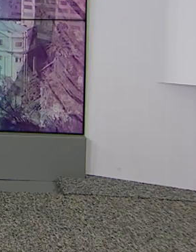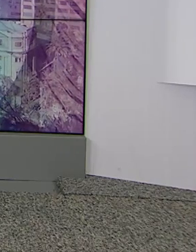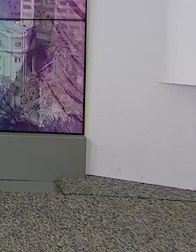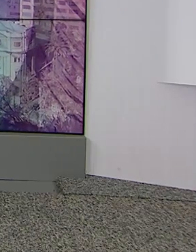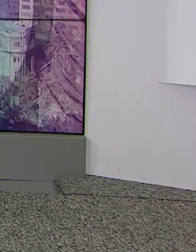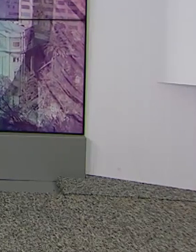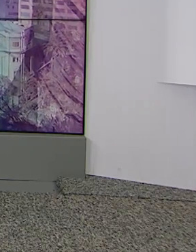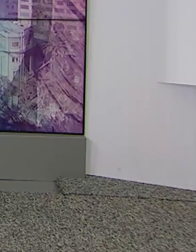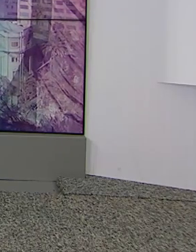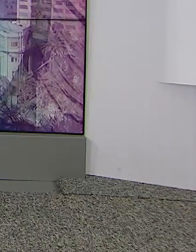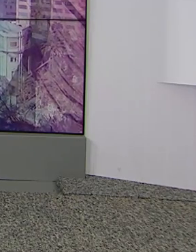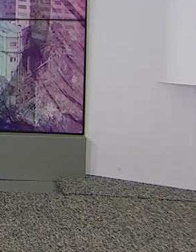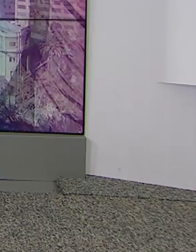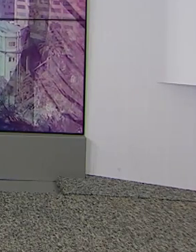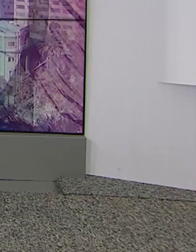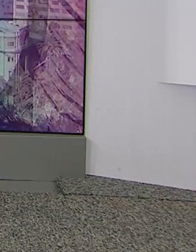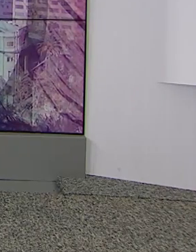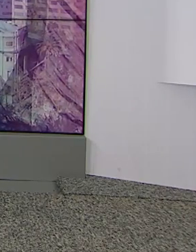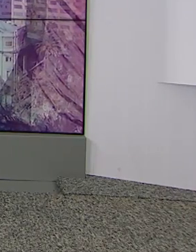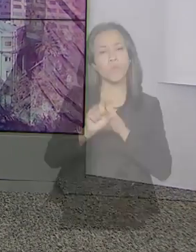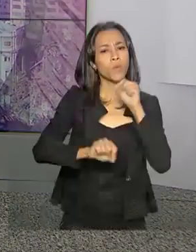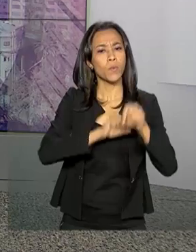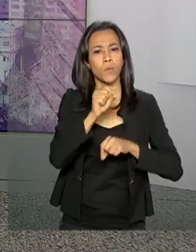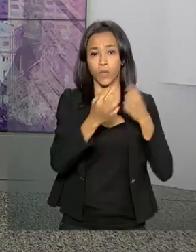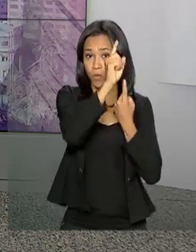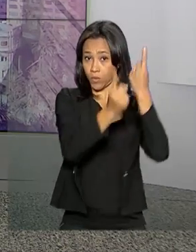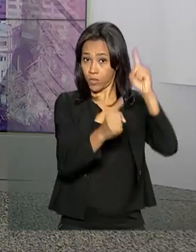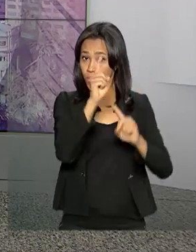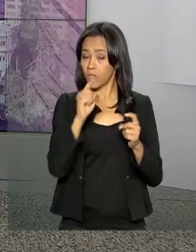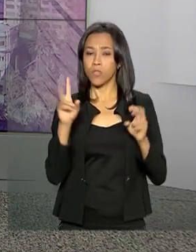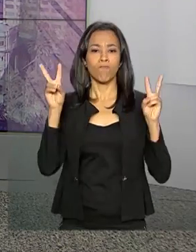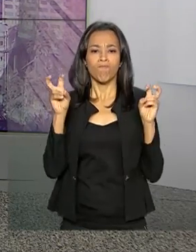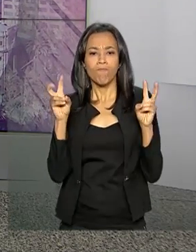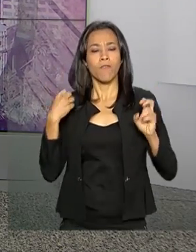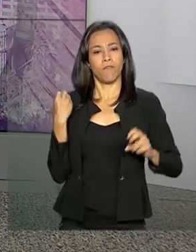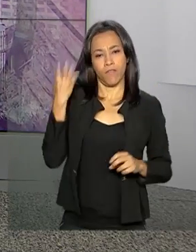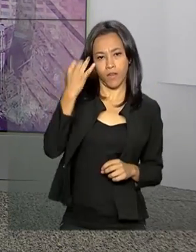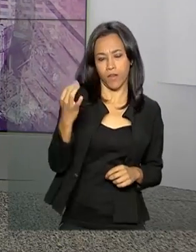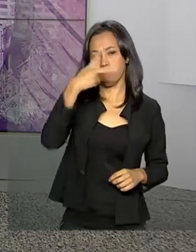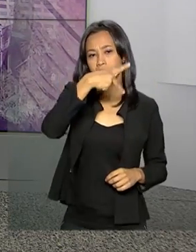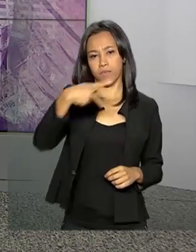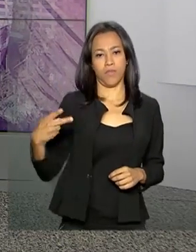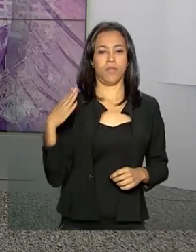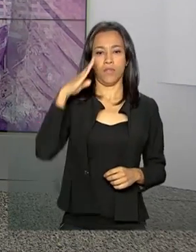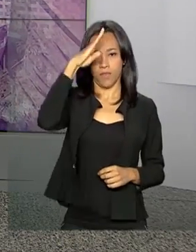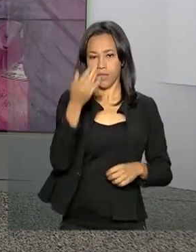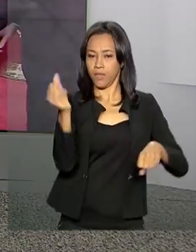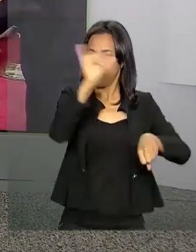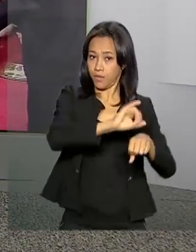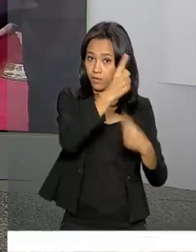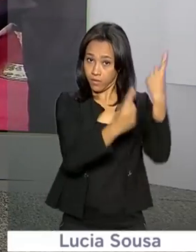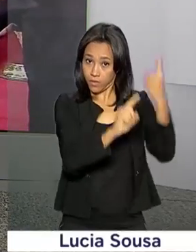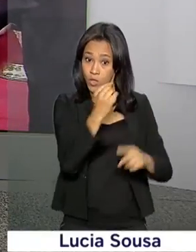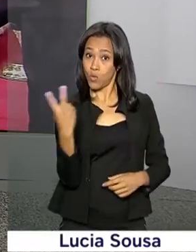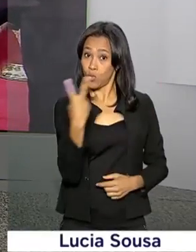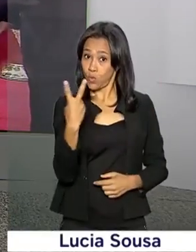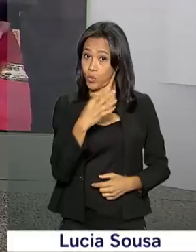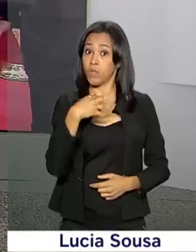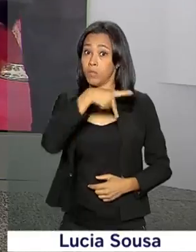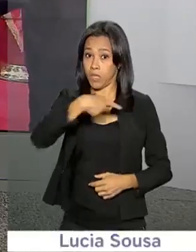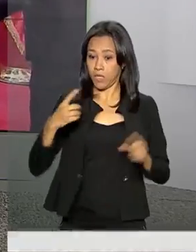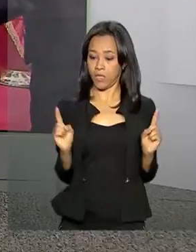Olá, boa tarde para você. Voltamos com informações ao vivo do Chile sobre a viagem do presidente Jair Bolsonaro a Santiago. Neste momento, os dois